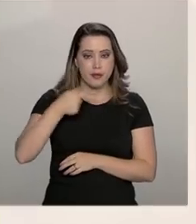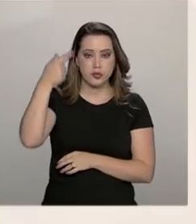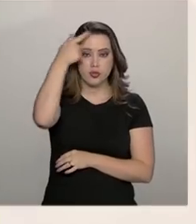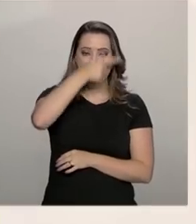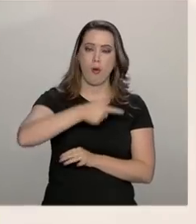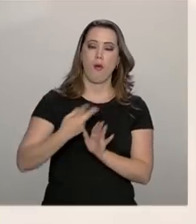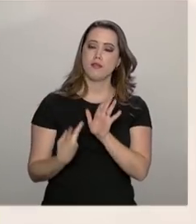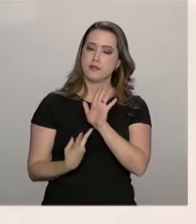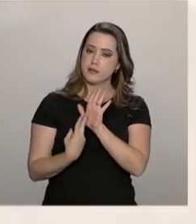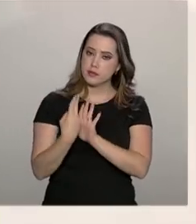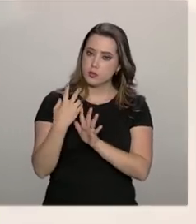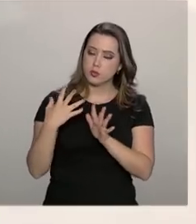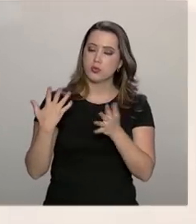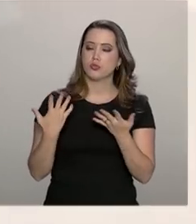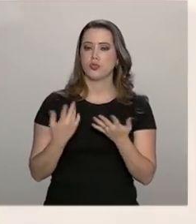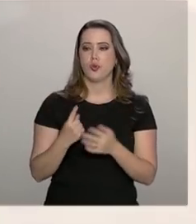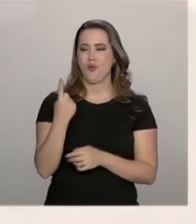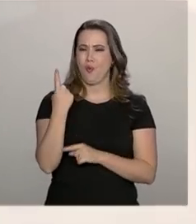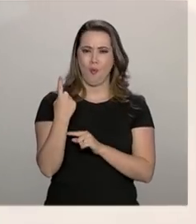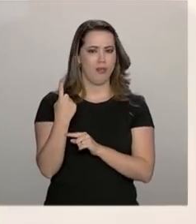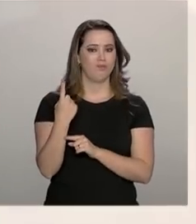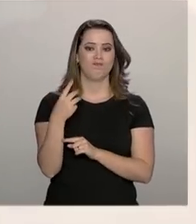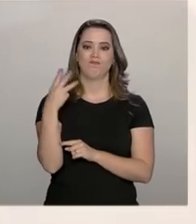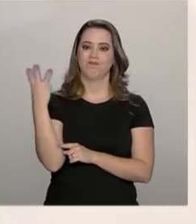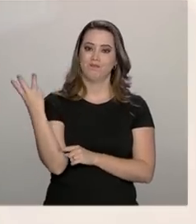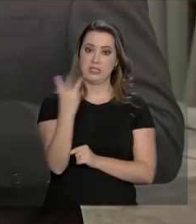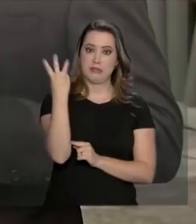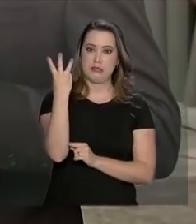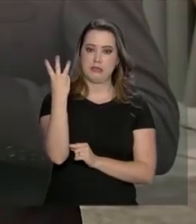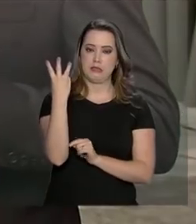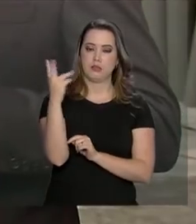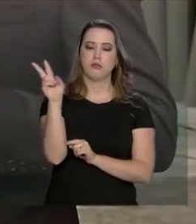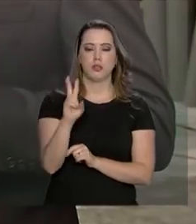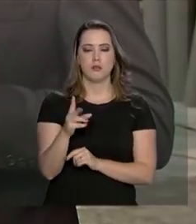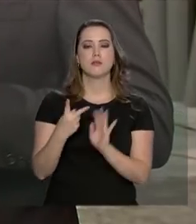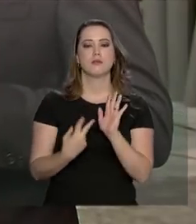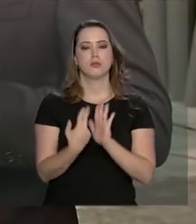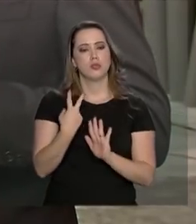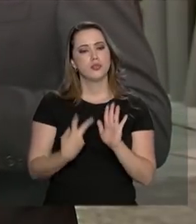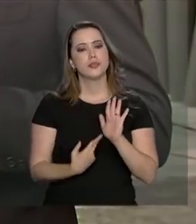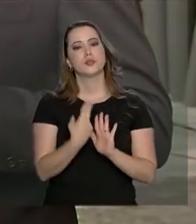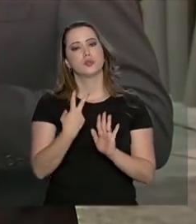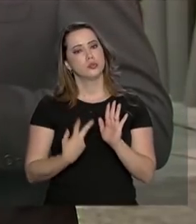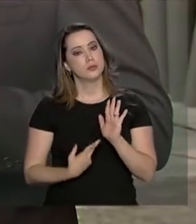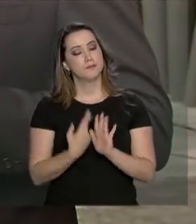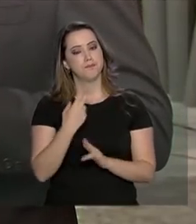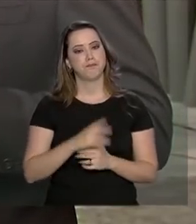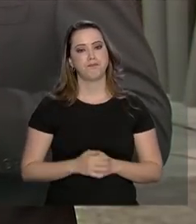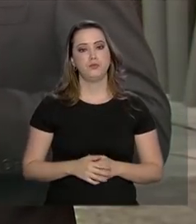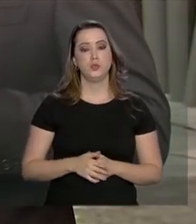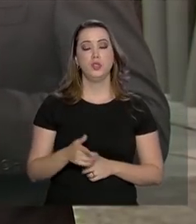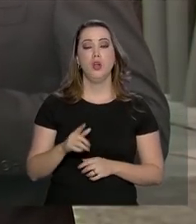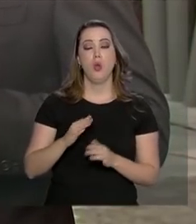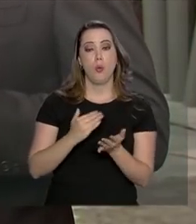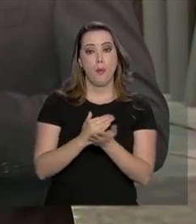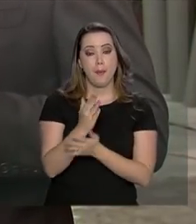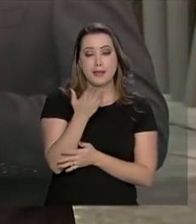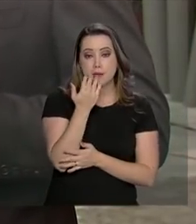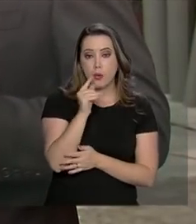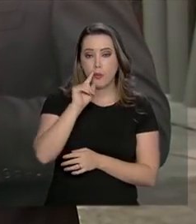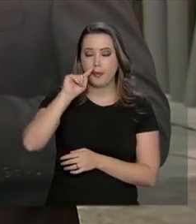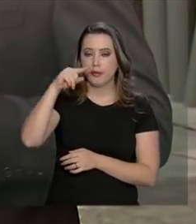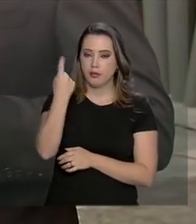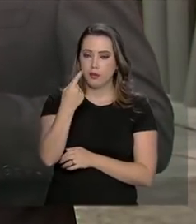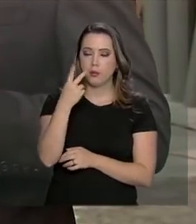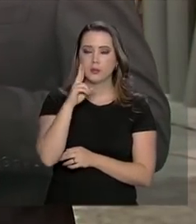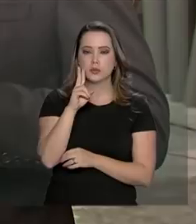7 horas e não apenas uma, é a terceira cirurgia. A retomada da dieta via oral ainda depende da evolução clínica